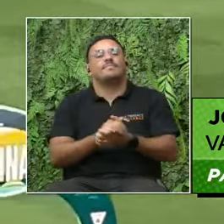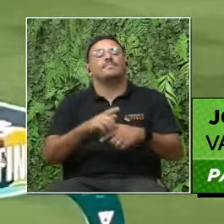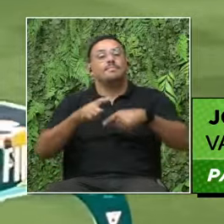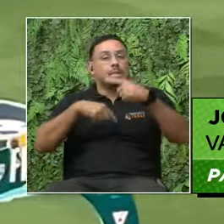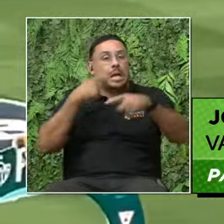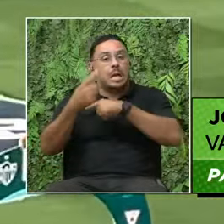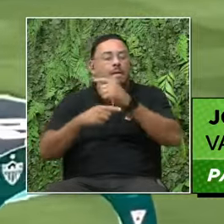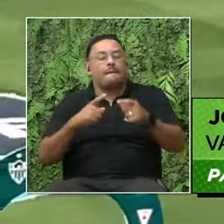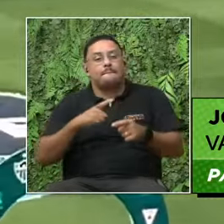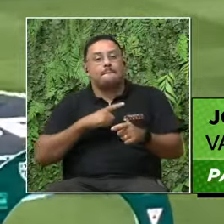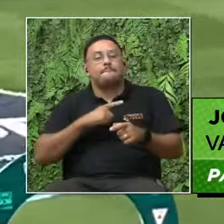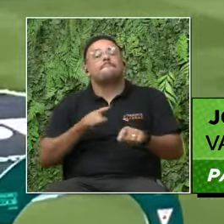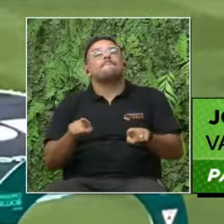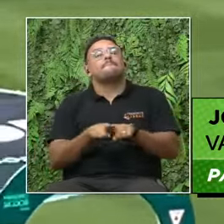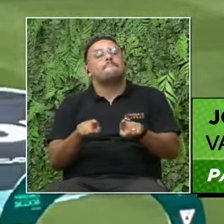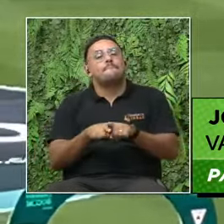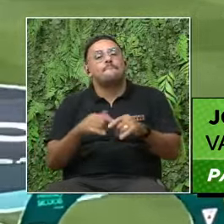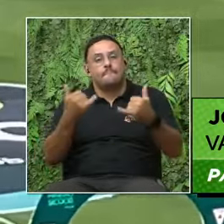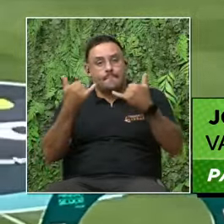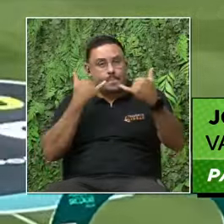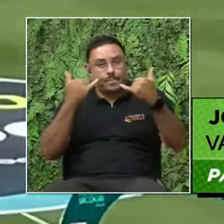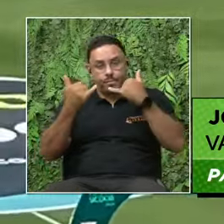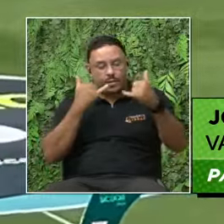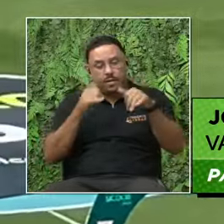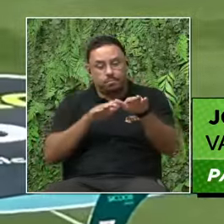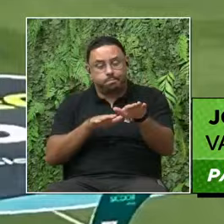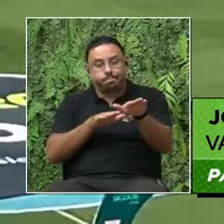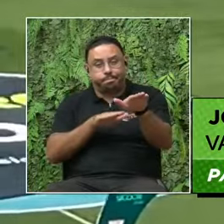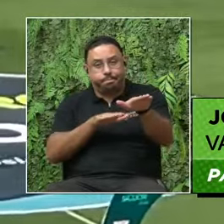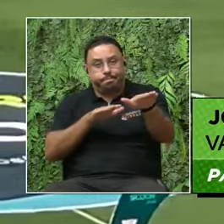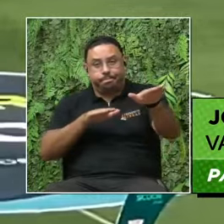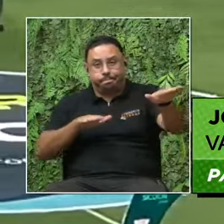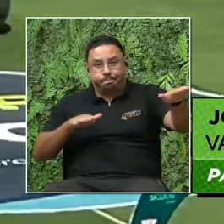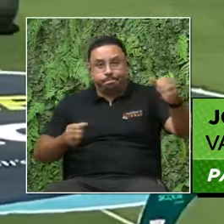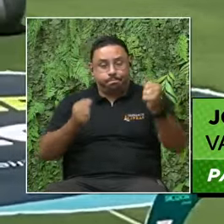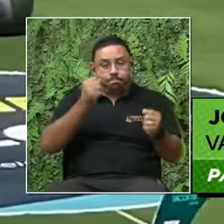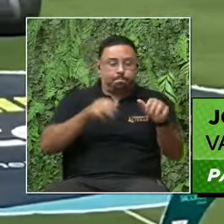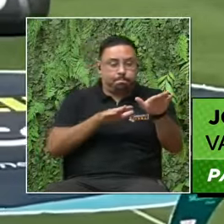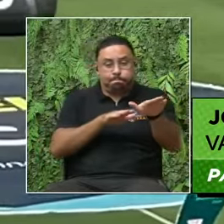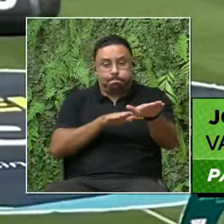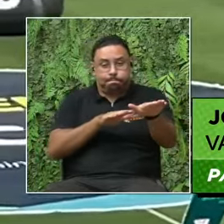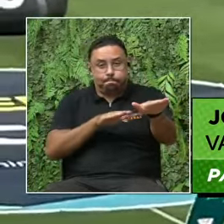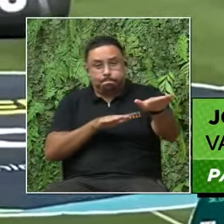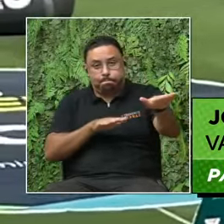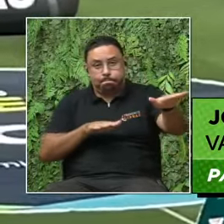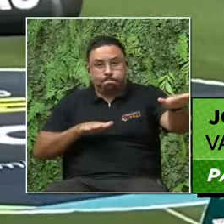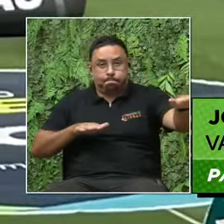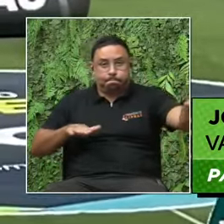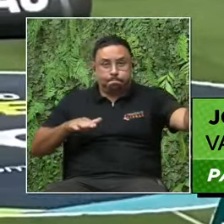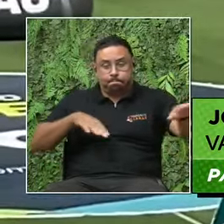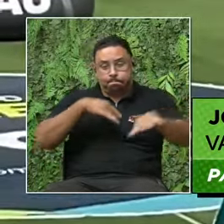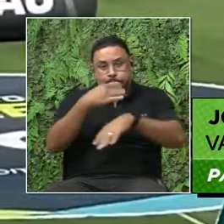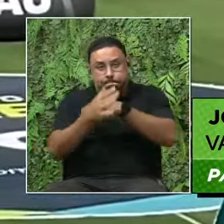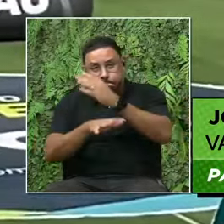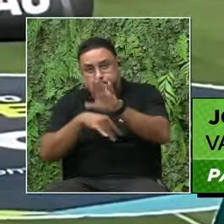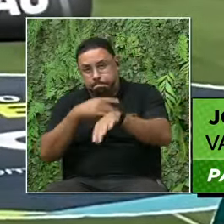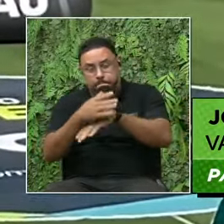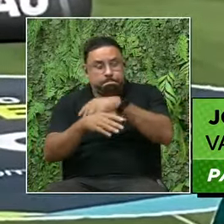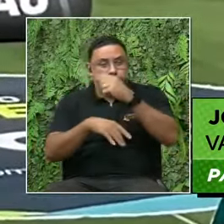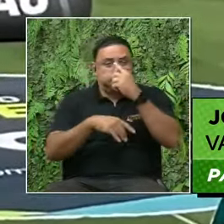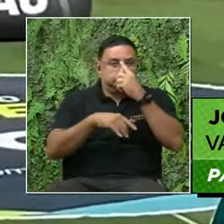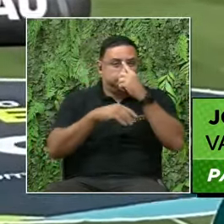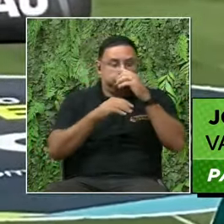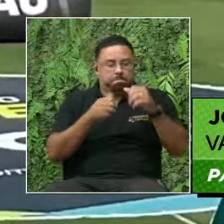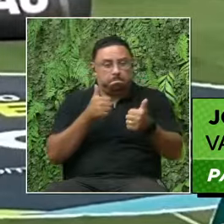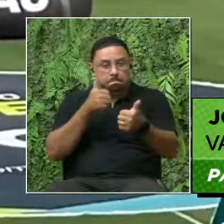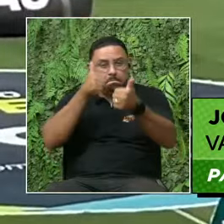daqui a pouquinho a gente tem também notícias do trânsito é muito importante a gente saber parece que o trânsito tá um pouco confuso ali em volta do